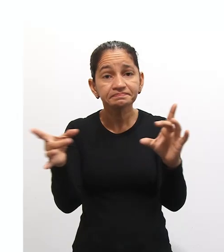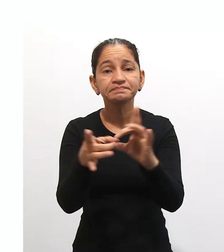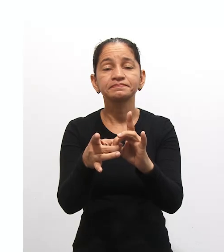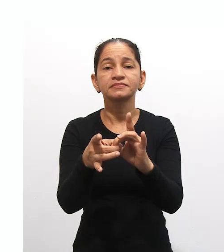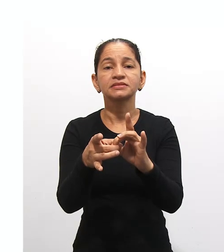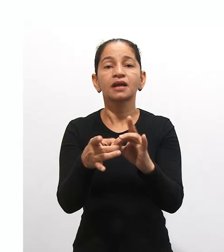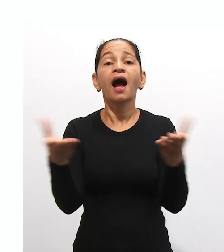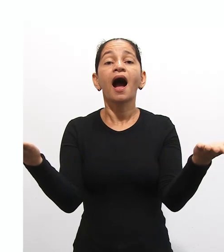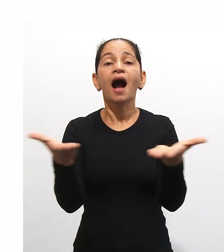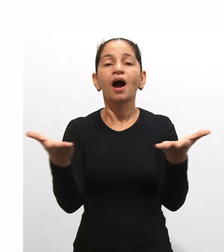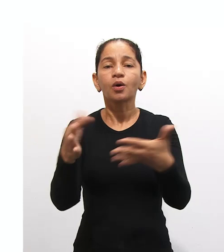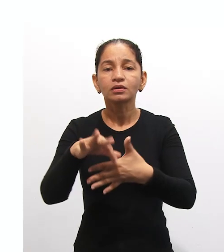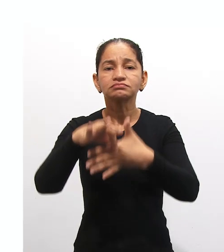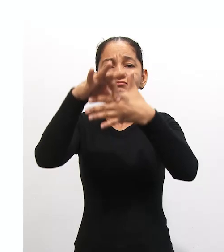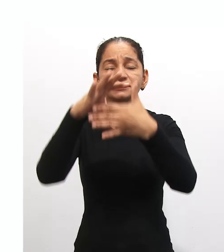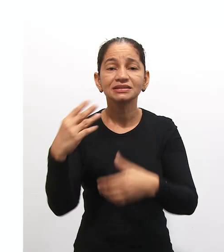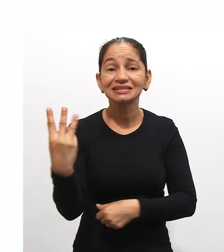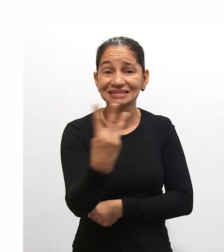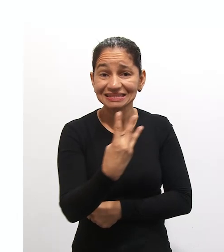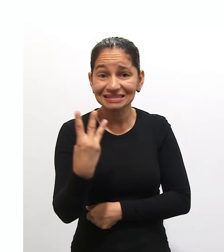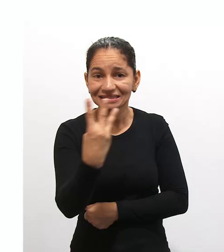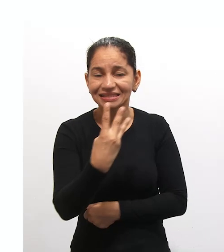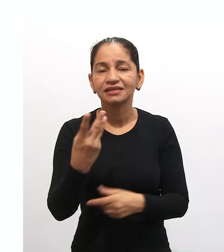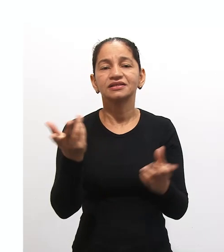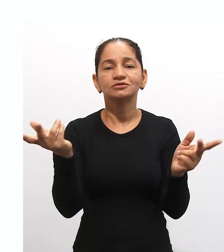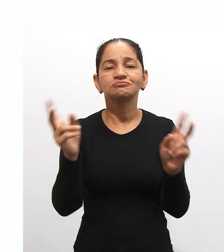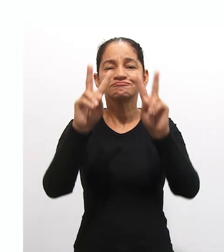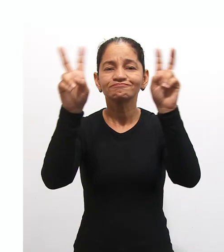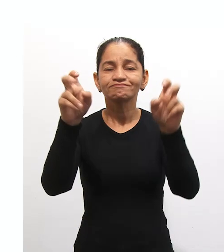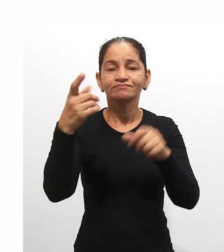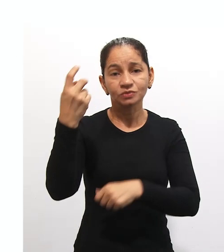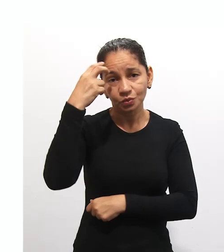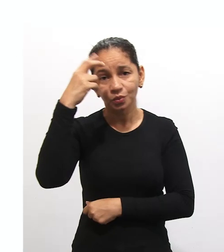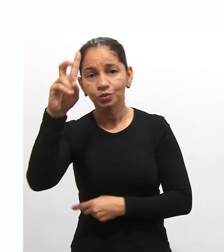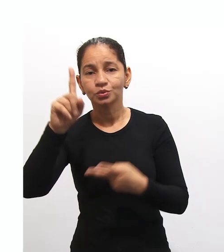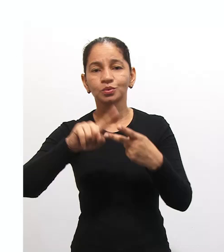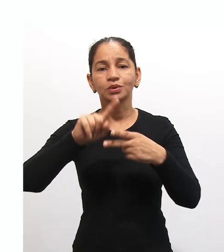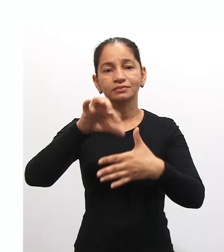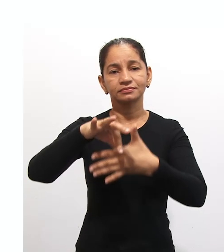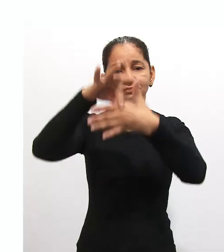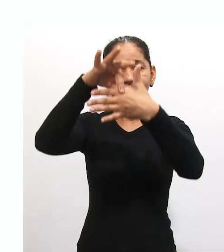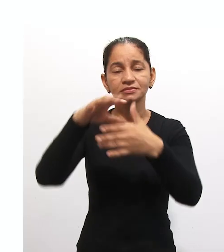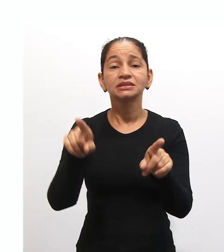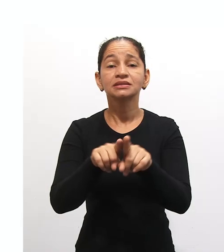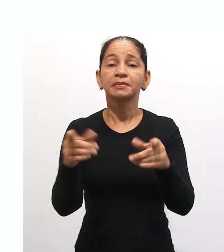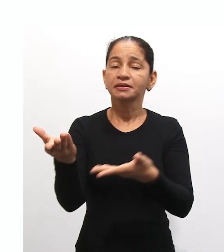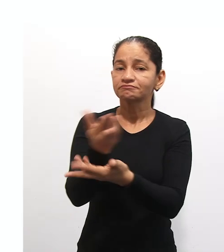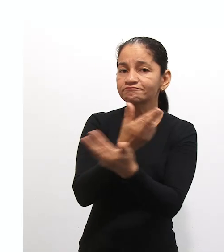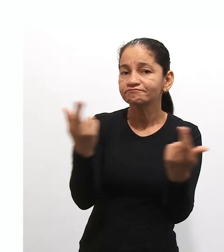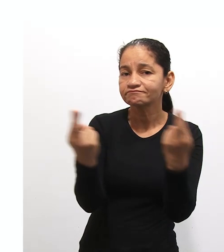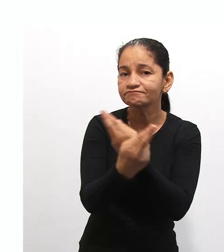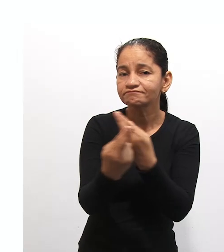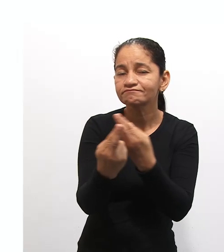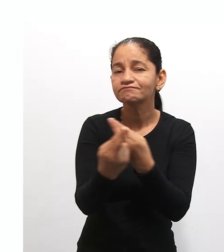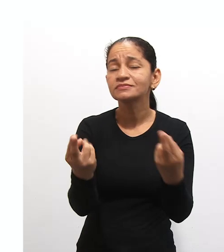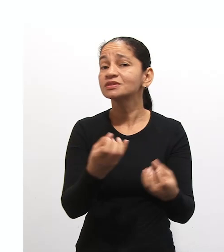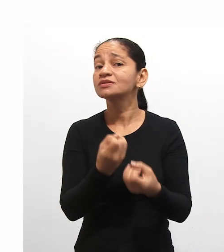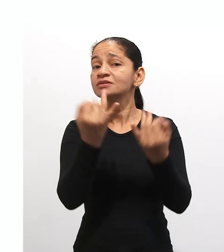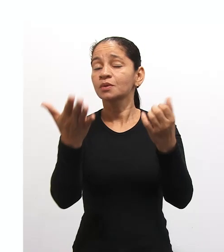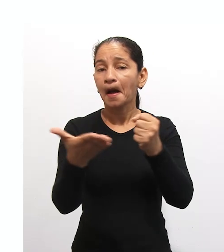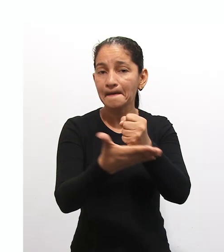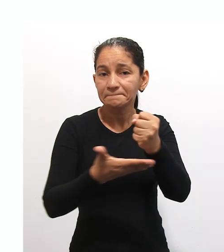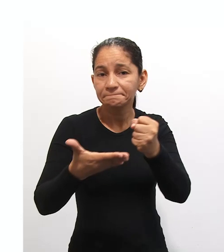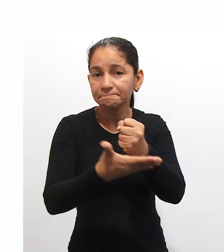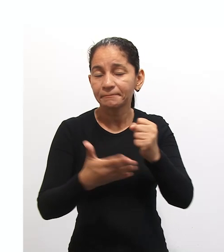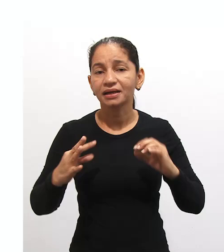A cultura, a liderança e a interação integrada. Essas três dimensões, cultura, liderança e interação, formam o